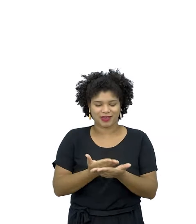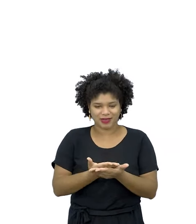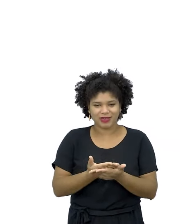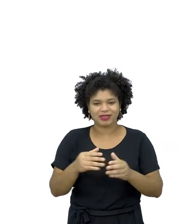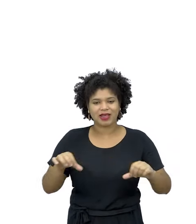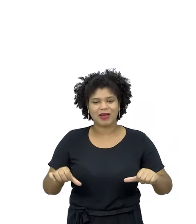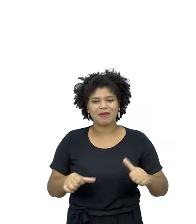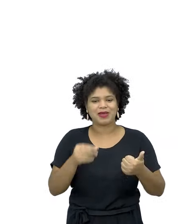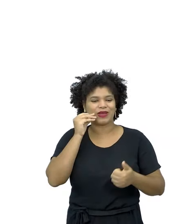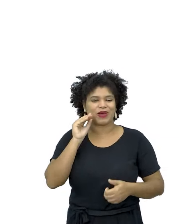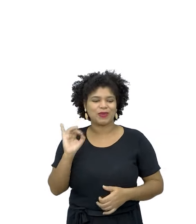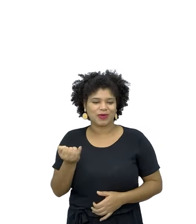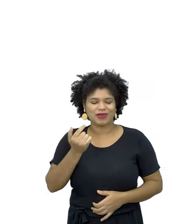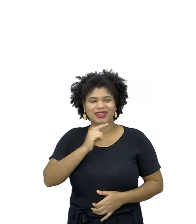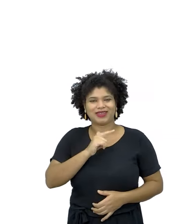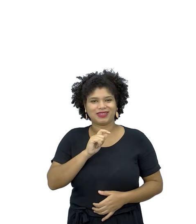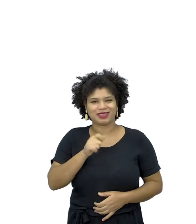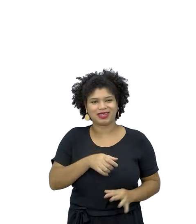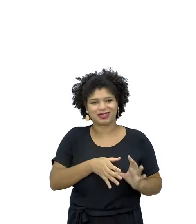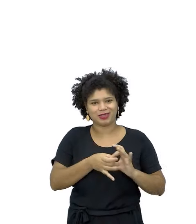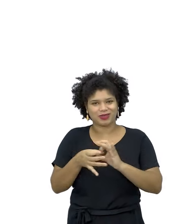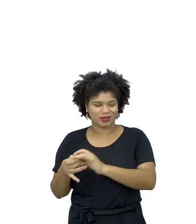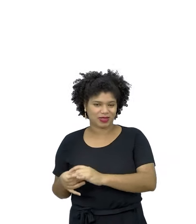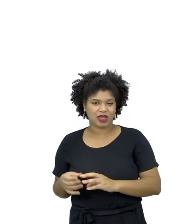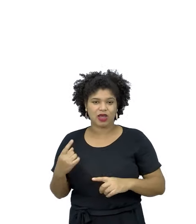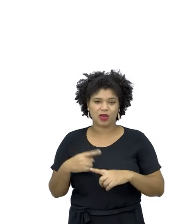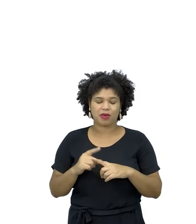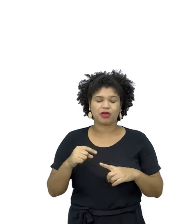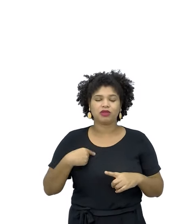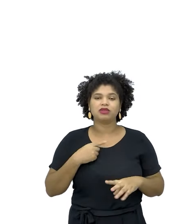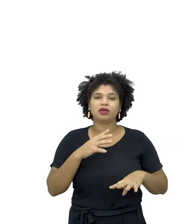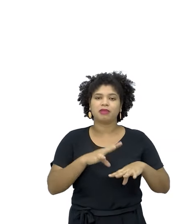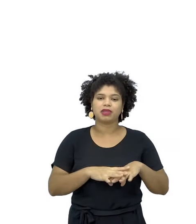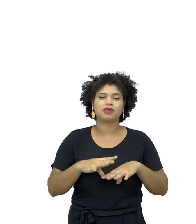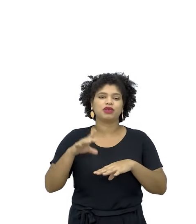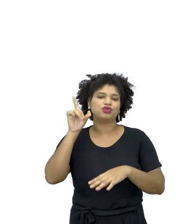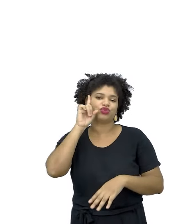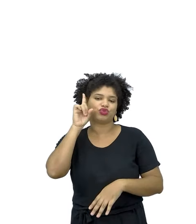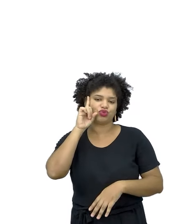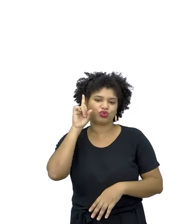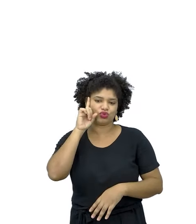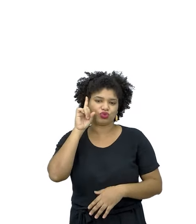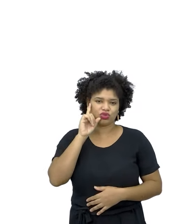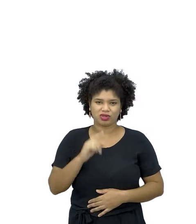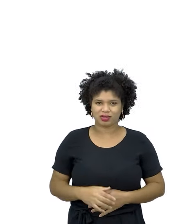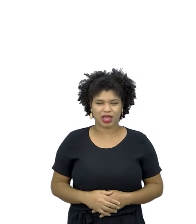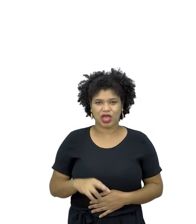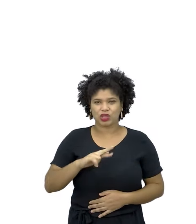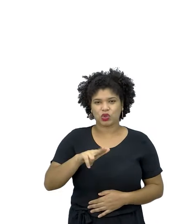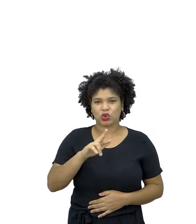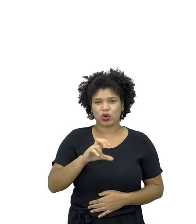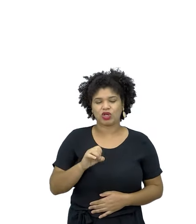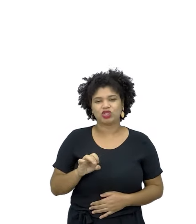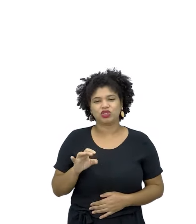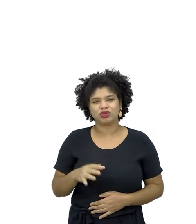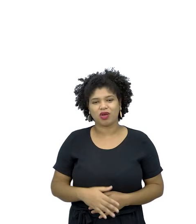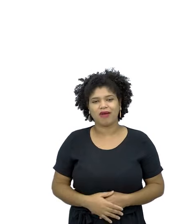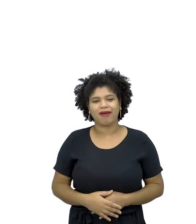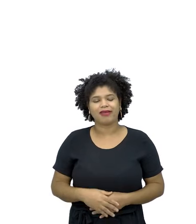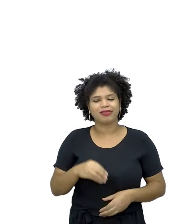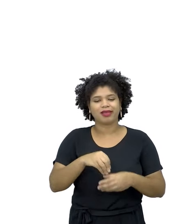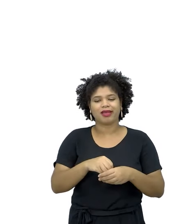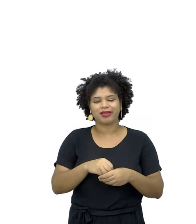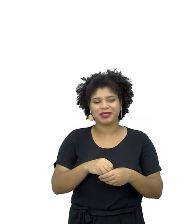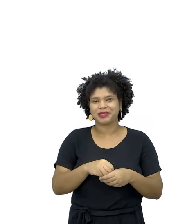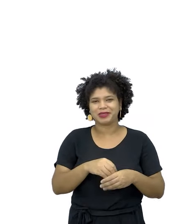mais aproveitosa. Ele vai linkar. Quando a gente fala que a gente tem que colocar a matemática no dia a dia, não é trazer o dia a dia para dentro da